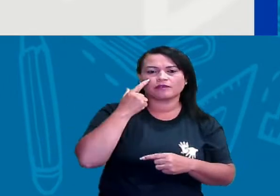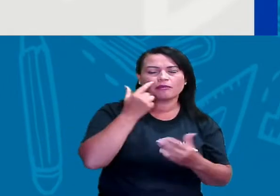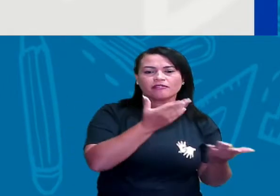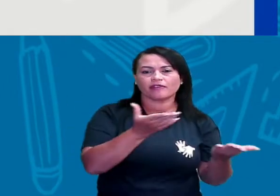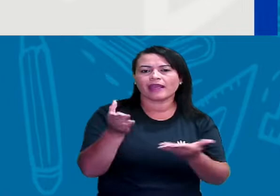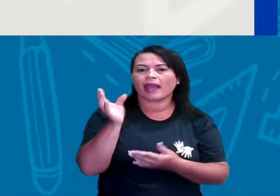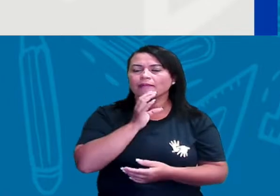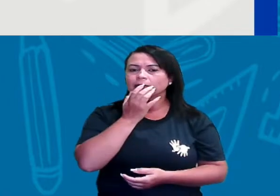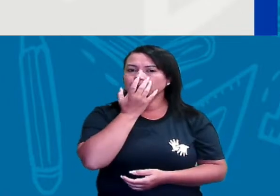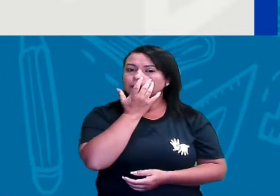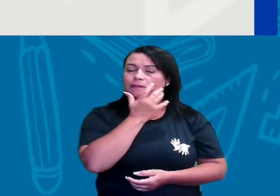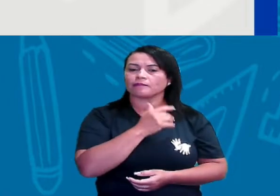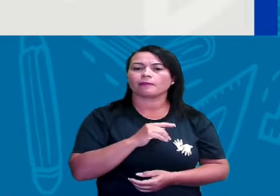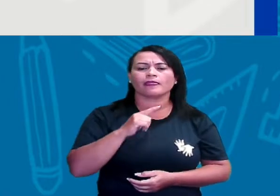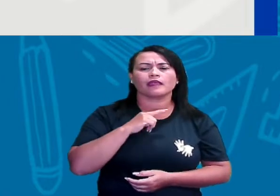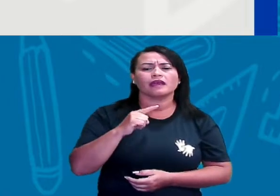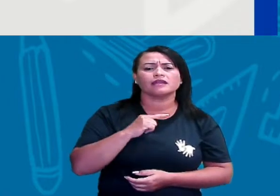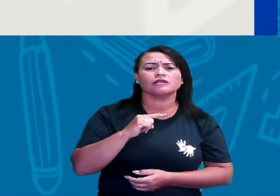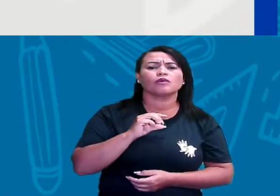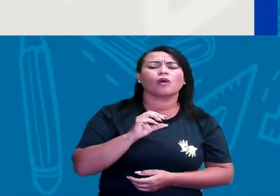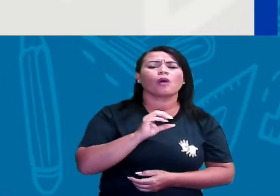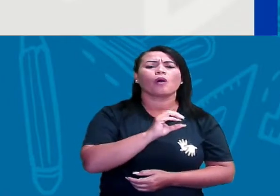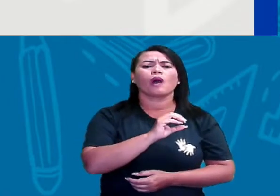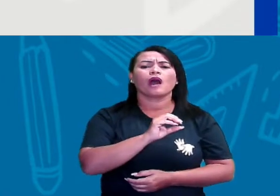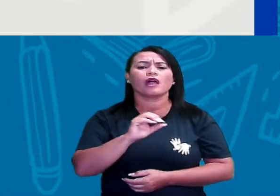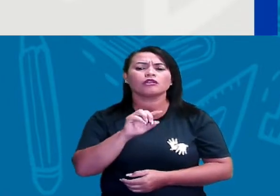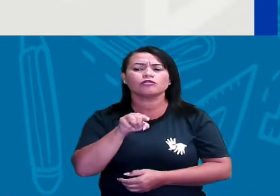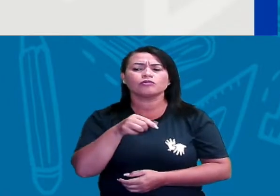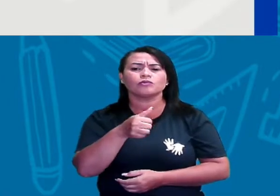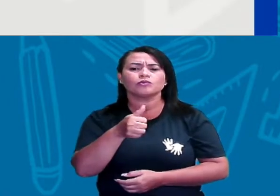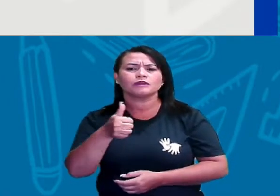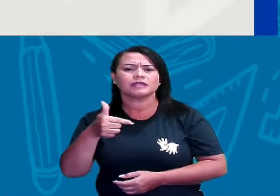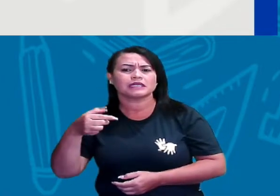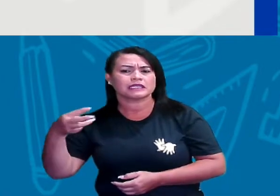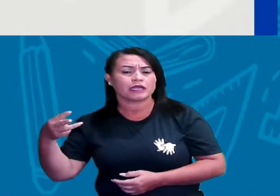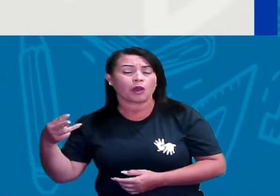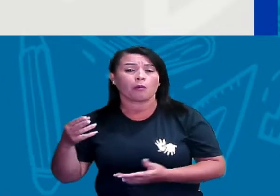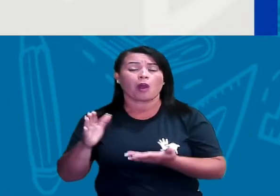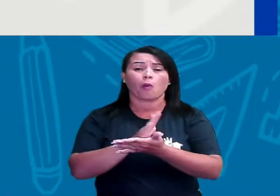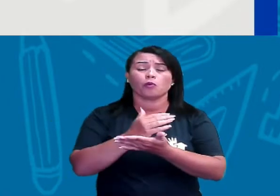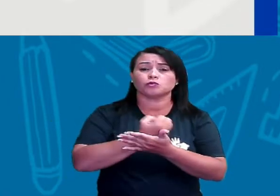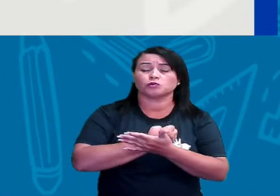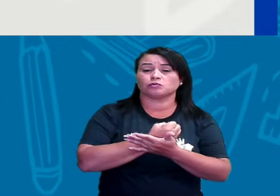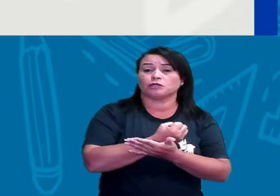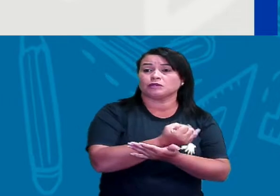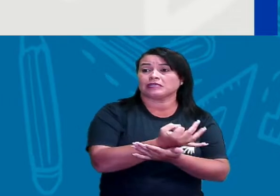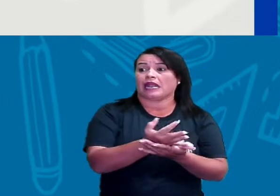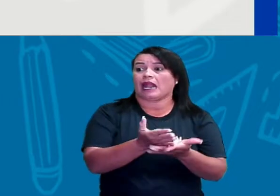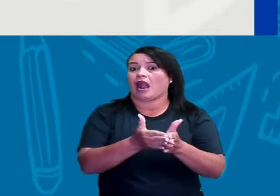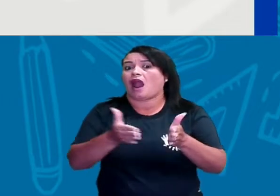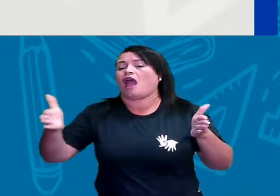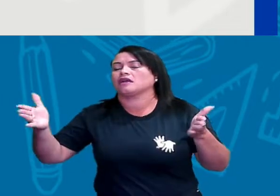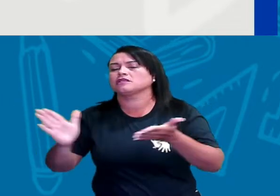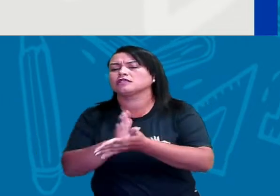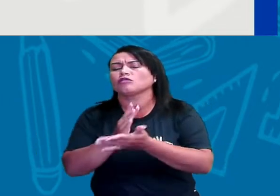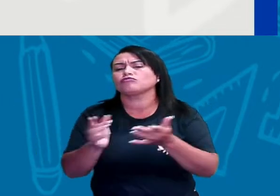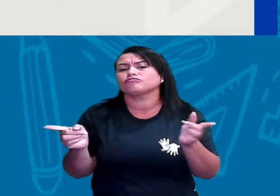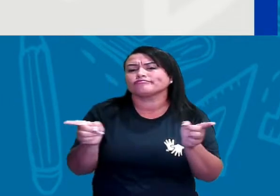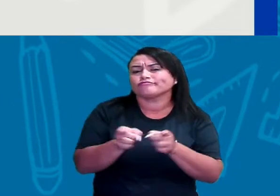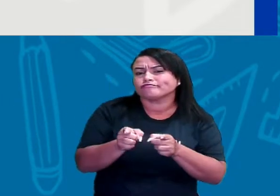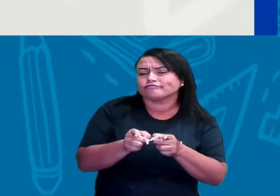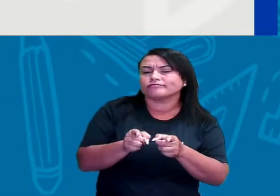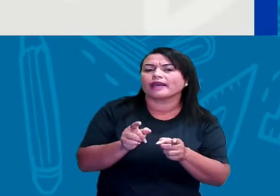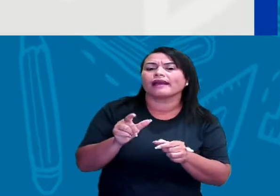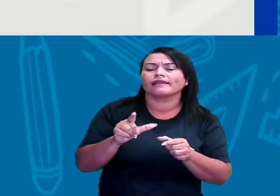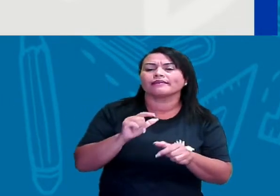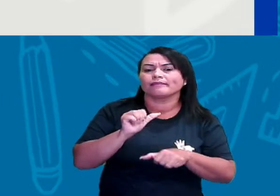comigo rapidinho. A notação científica permite que operemos números muito grandes ou muito pequenos. Para transformar um número em notação